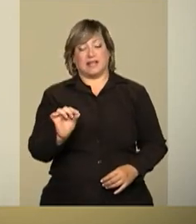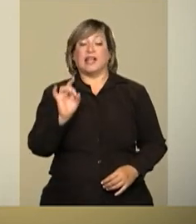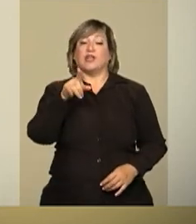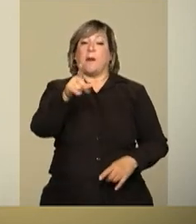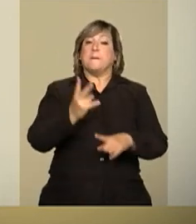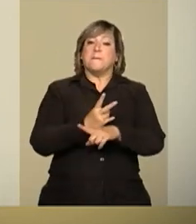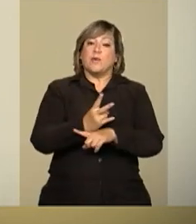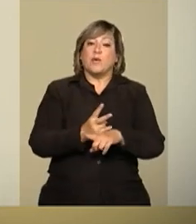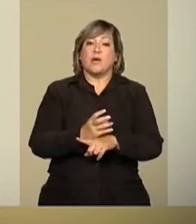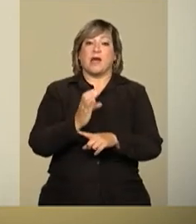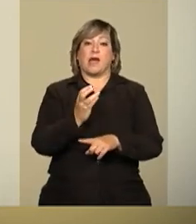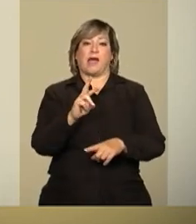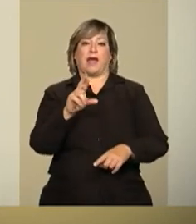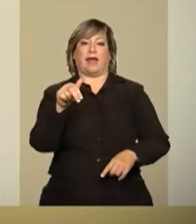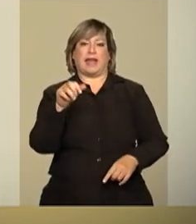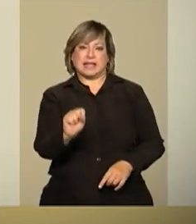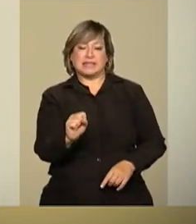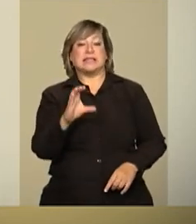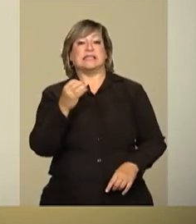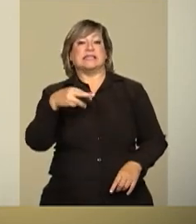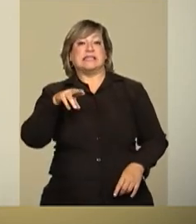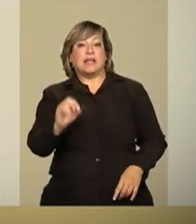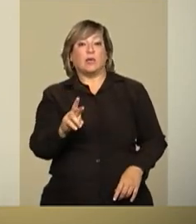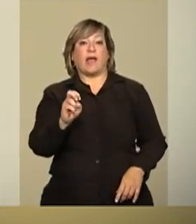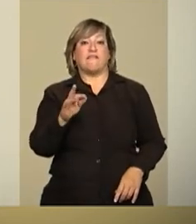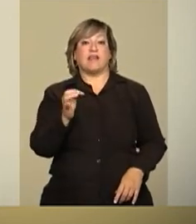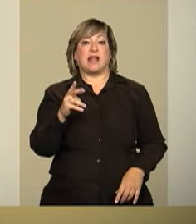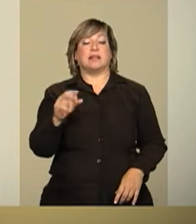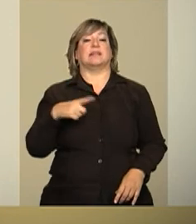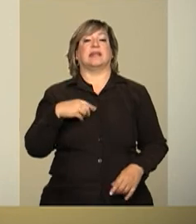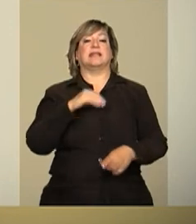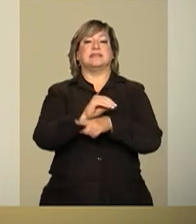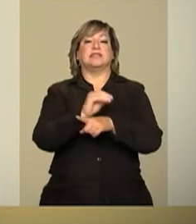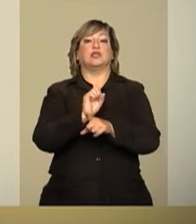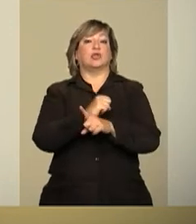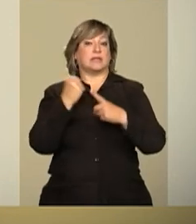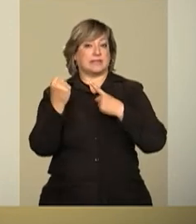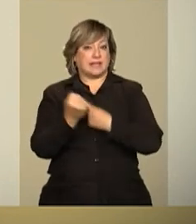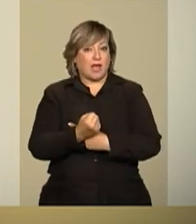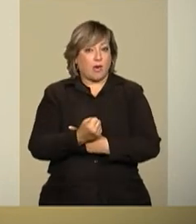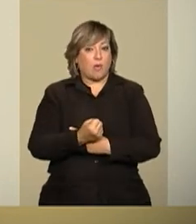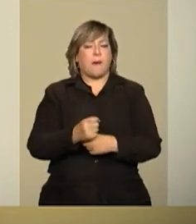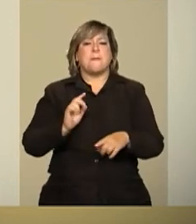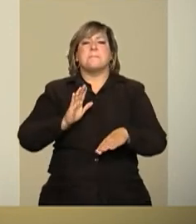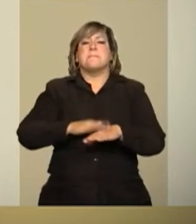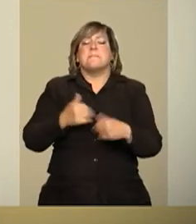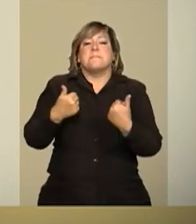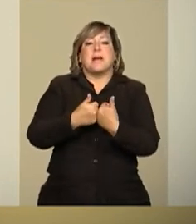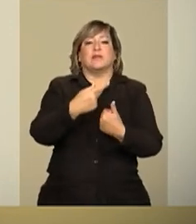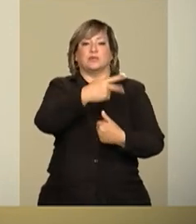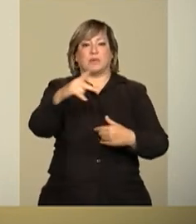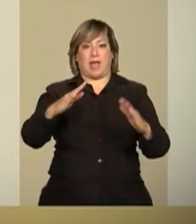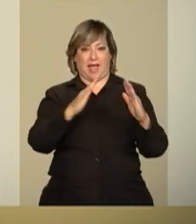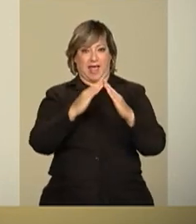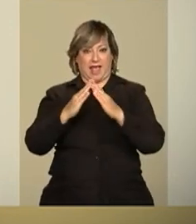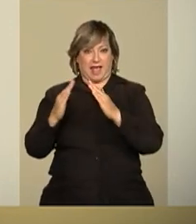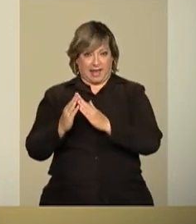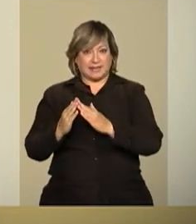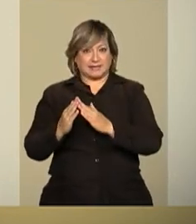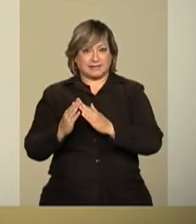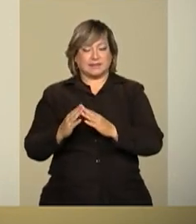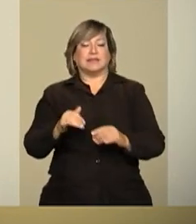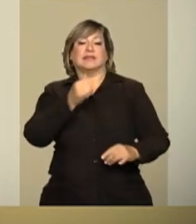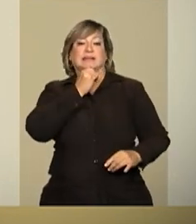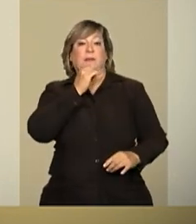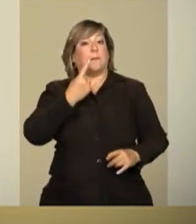só procurar o Cras que é o centro de referência de assistência social mais perto da casa da pessoa